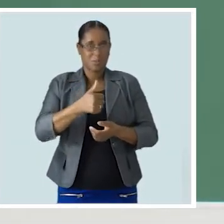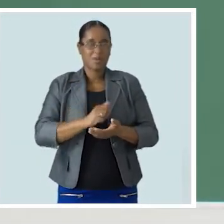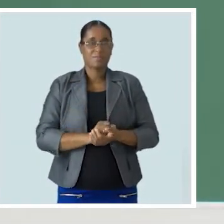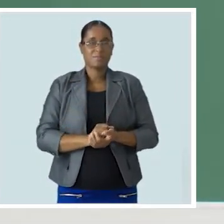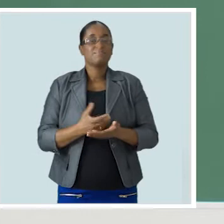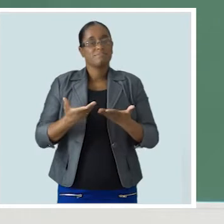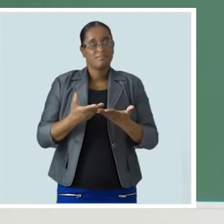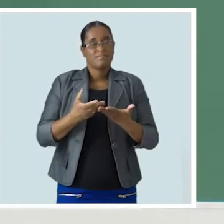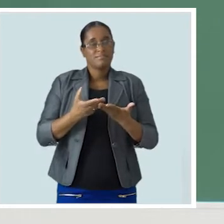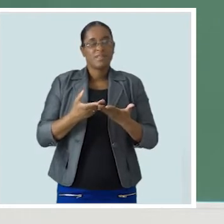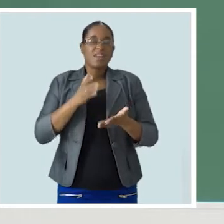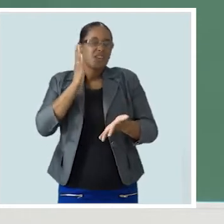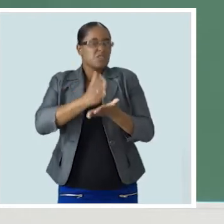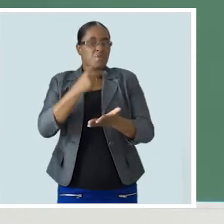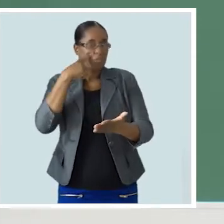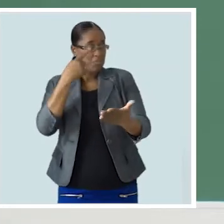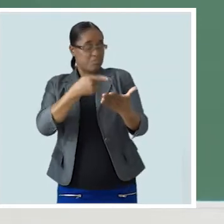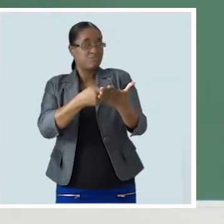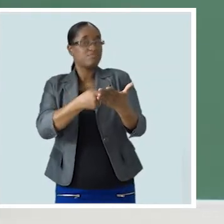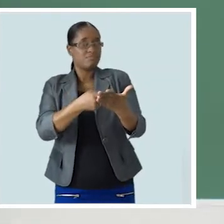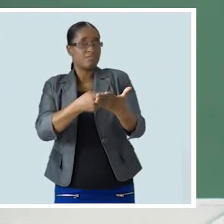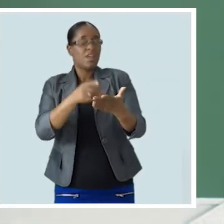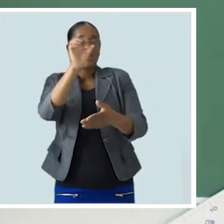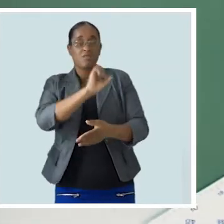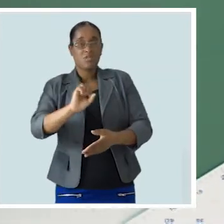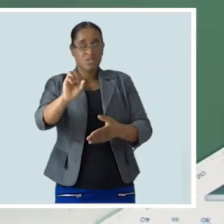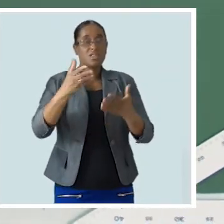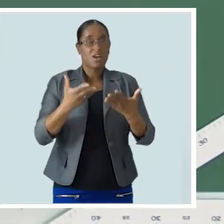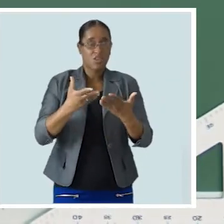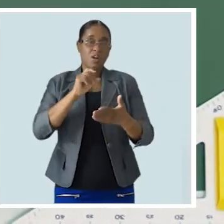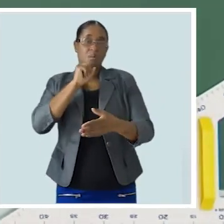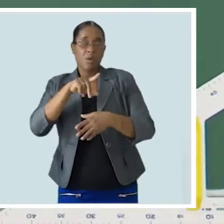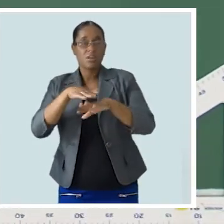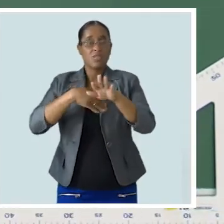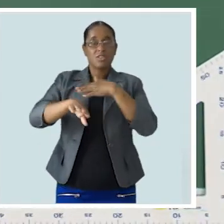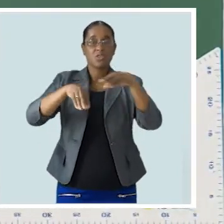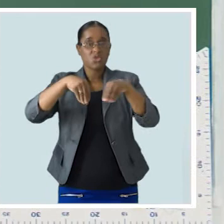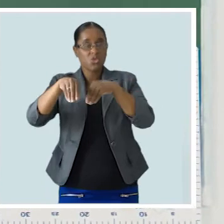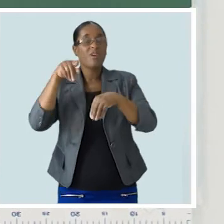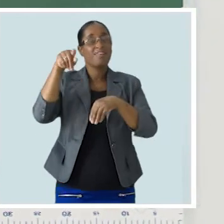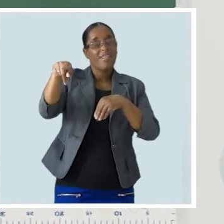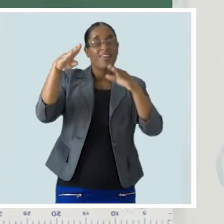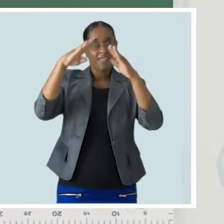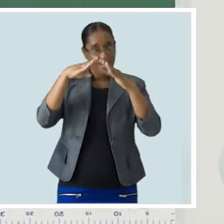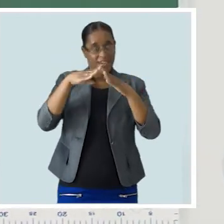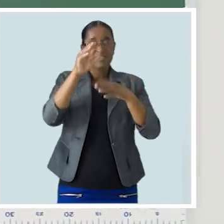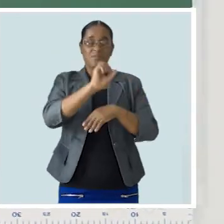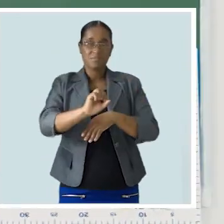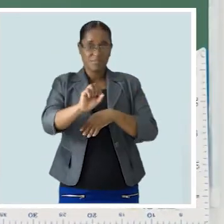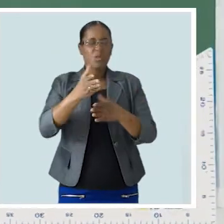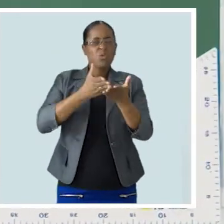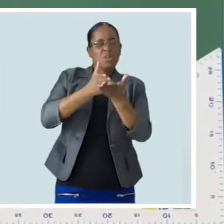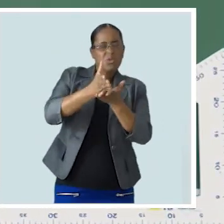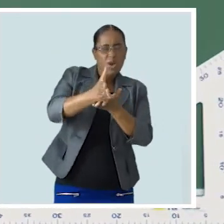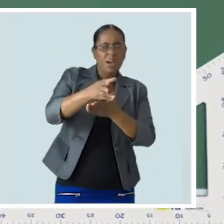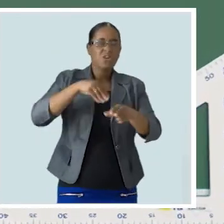E claro, isto é apenas uma demonstração. Vocês agora podem fazer o vosso jogo em casa e continuar a jogar com